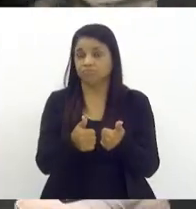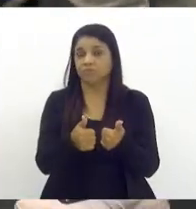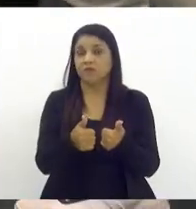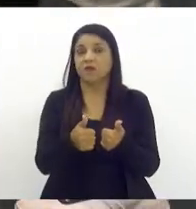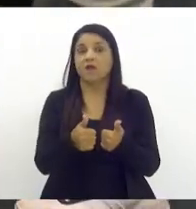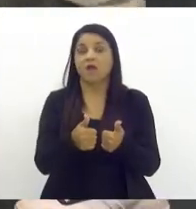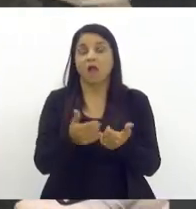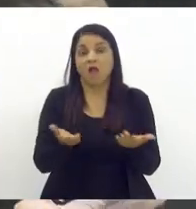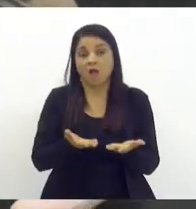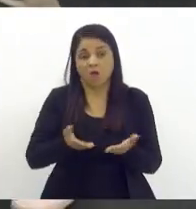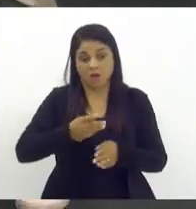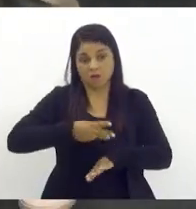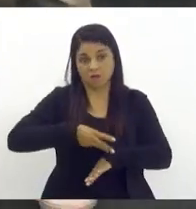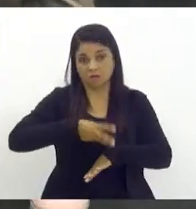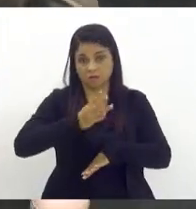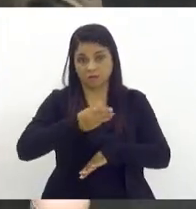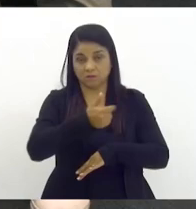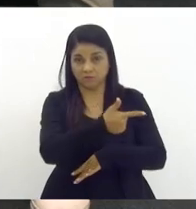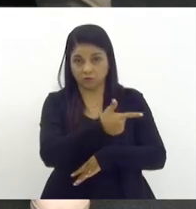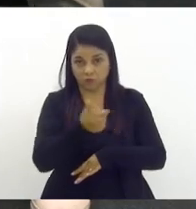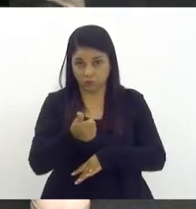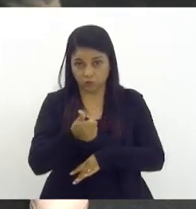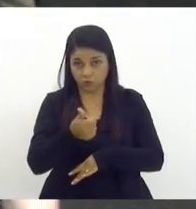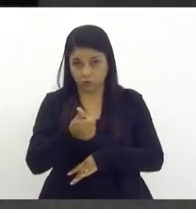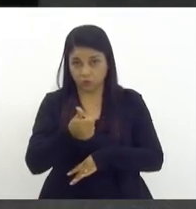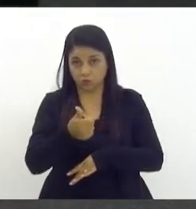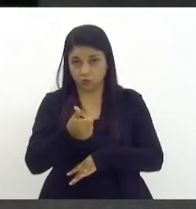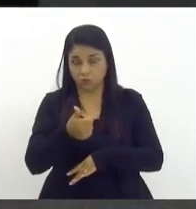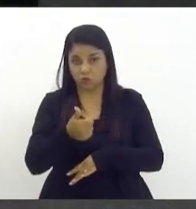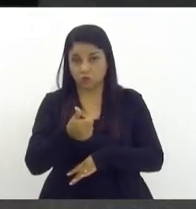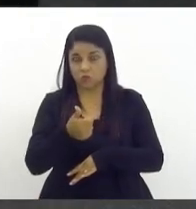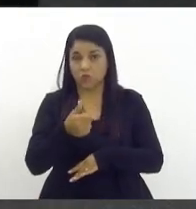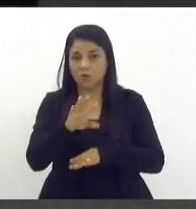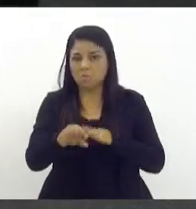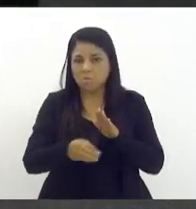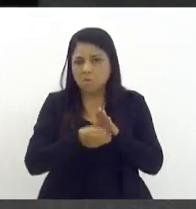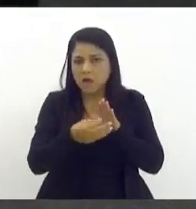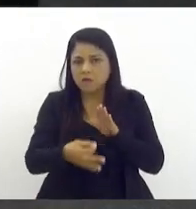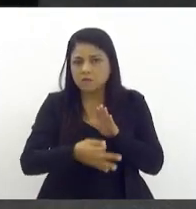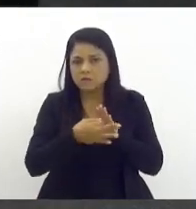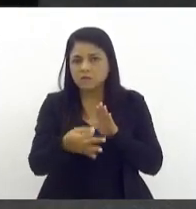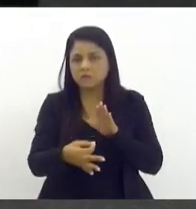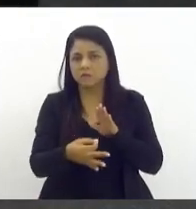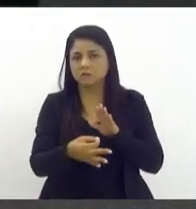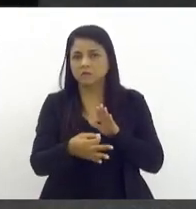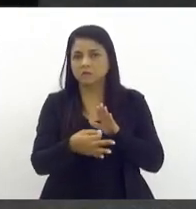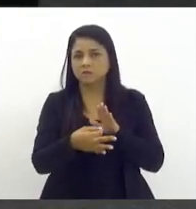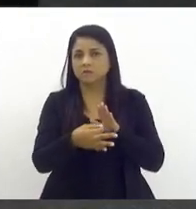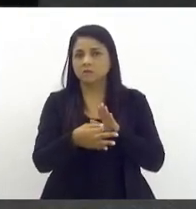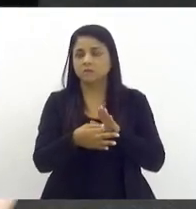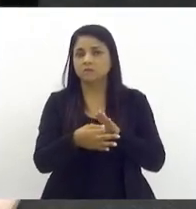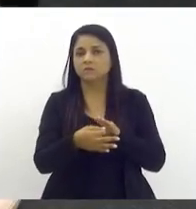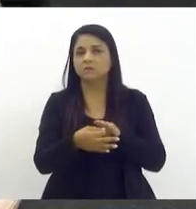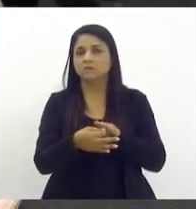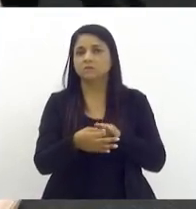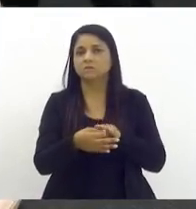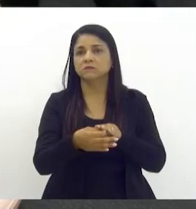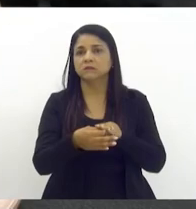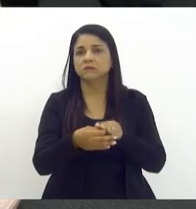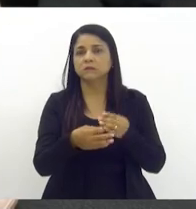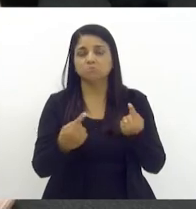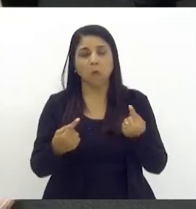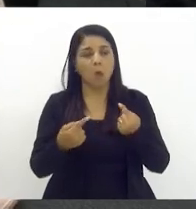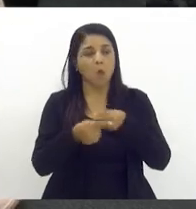às 15h21, o senhor dá o parecer e rejeita todas as